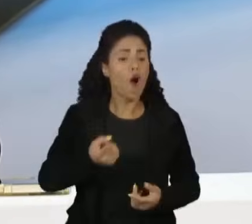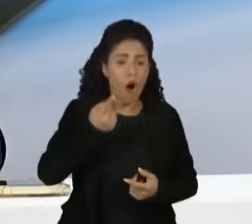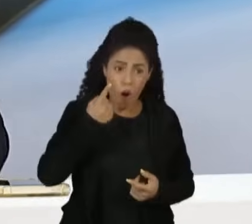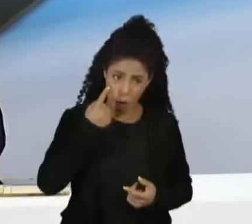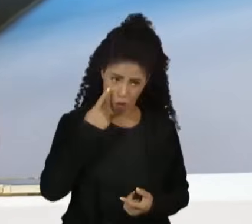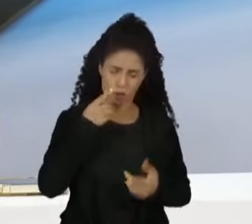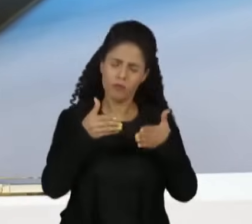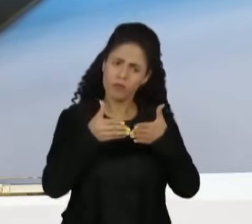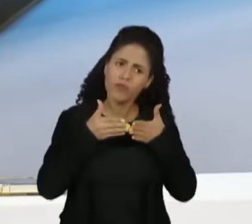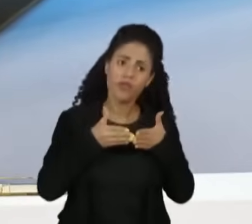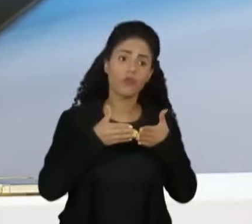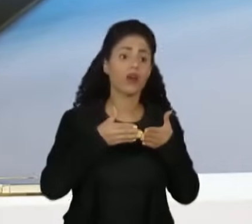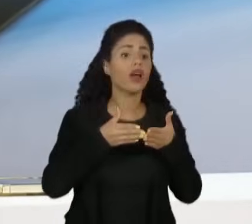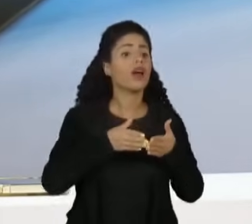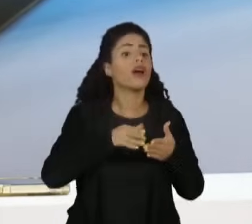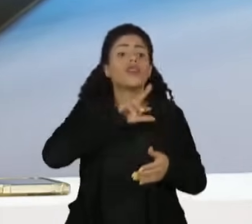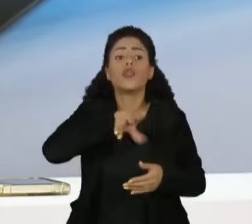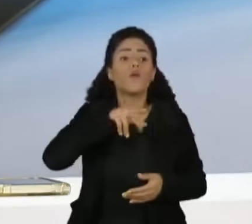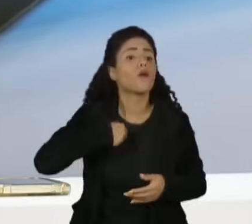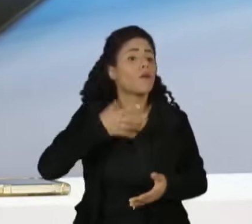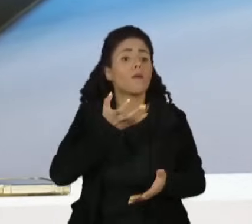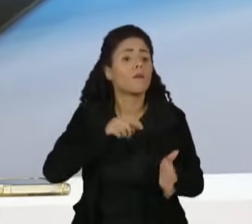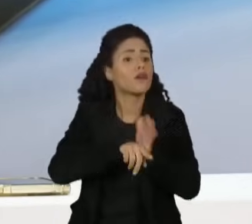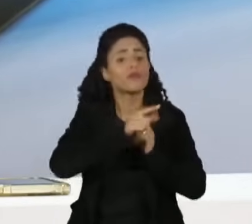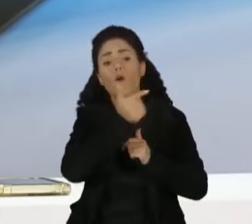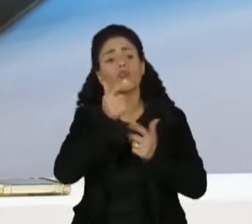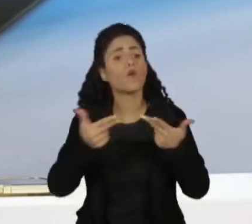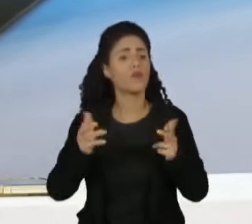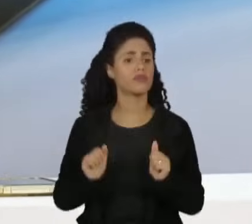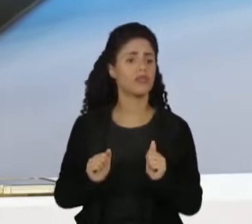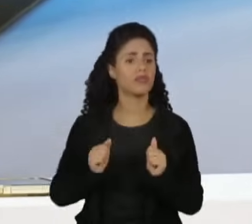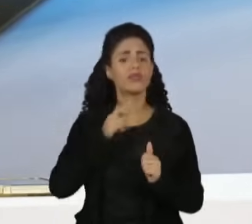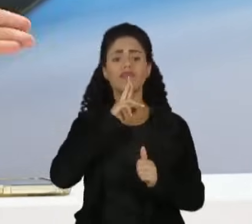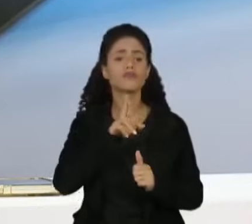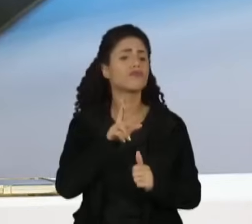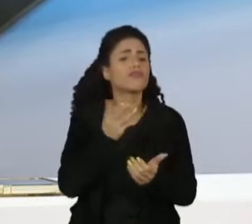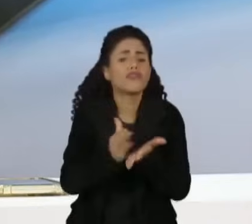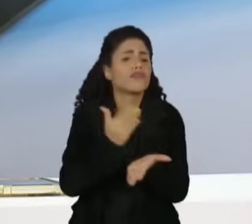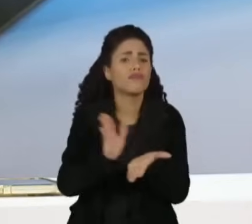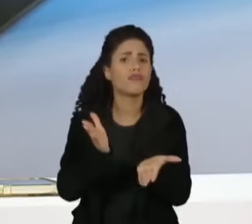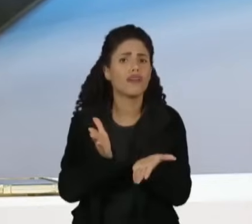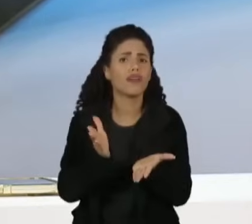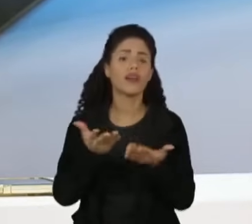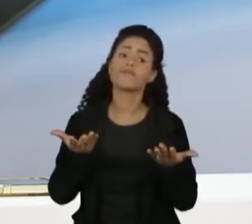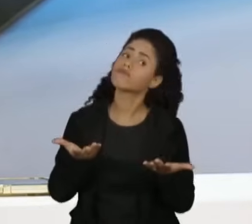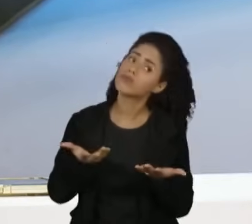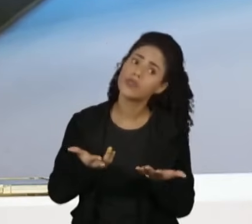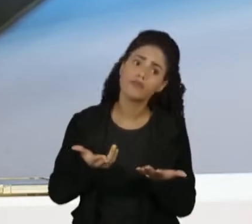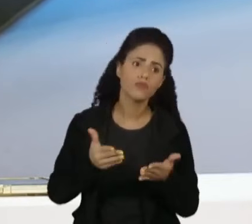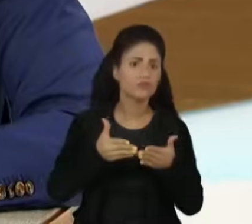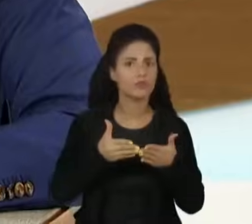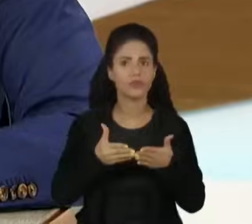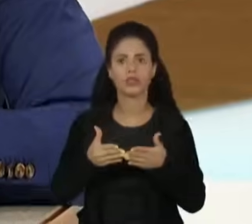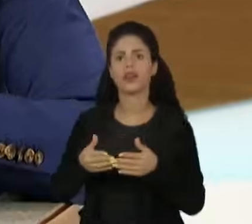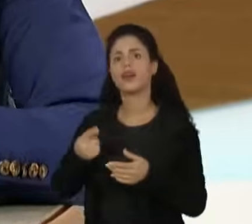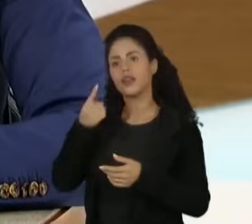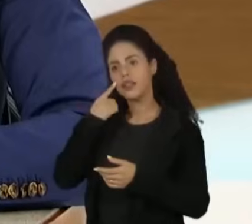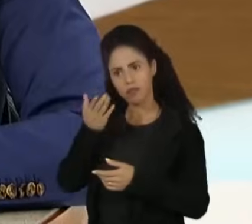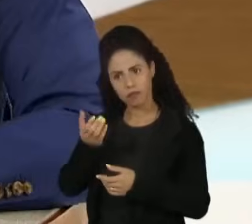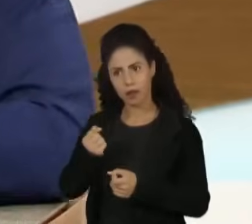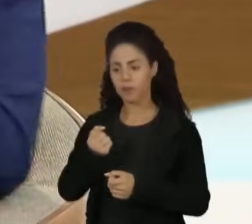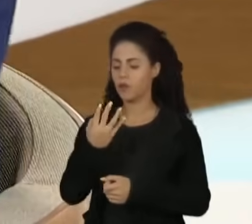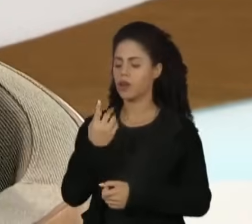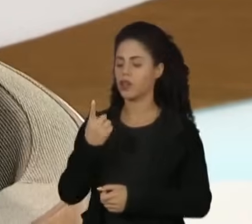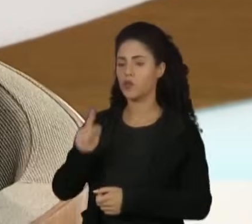você responder, eu deixo o senhor terminar. Vamos fazer o seguinte, eu vou responder. Então, podemos passar a pergunta para o próximo, porque o senhor não está respondendo. Então, vamos lá, ping-pong, então.